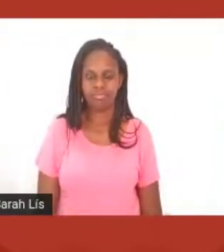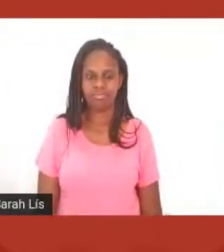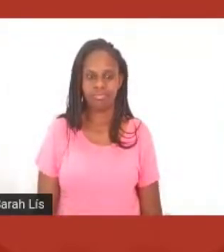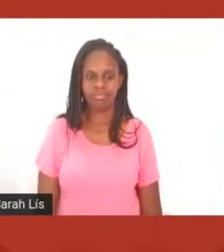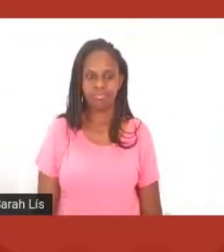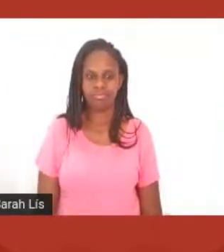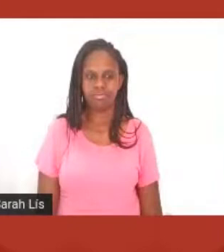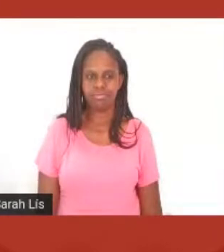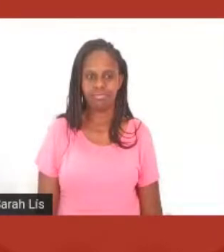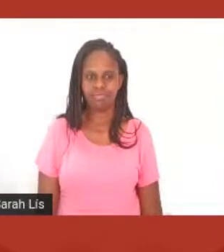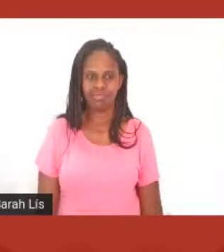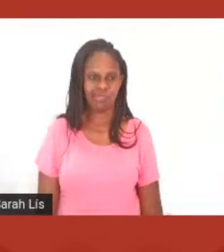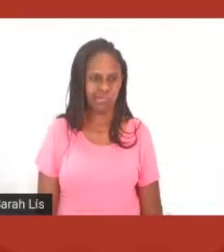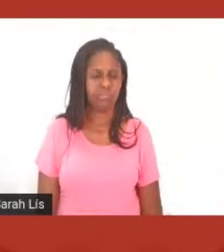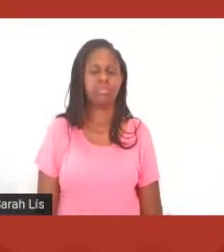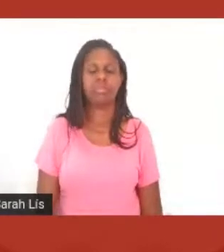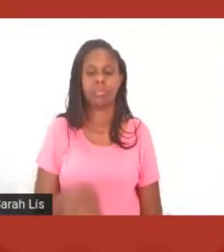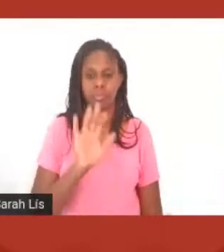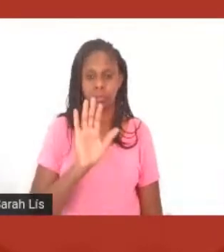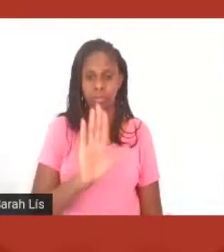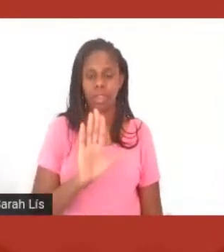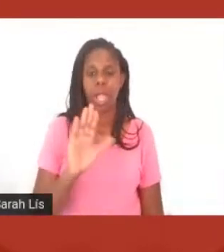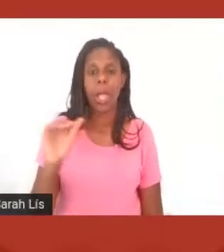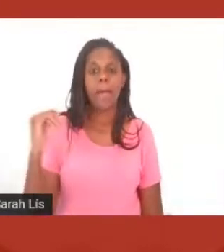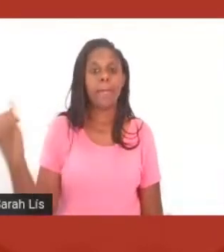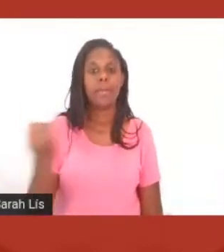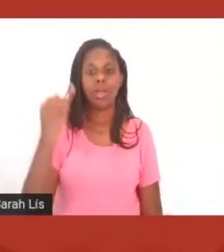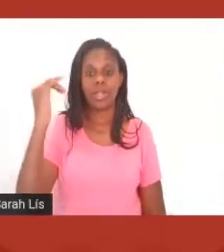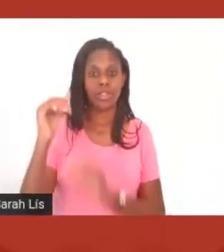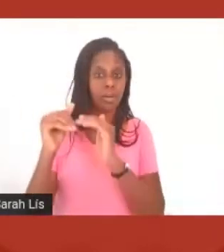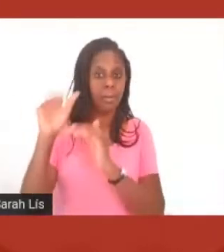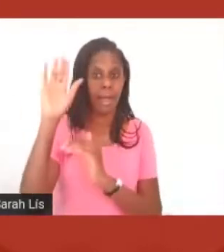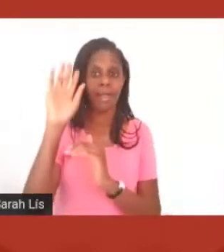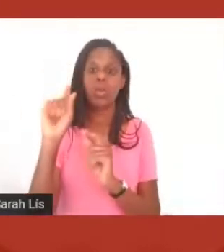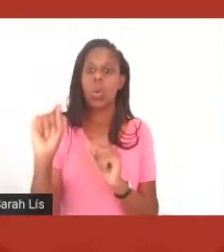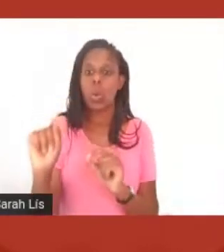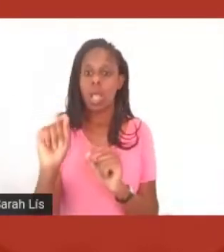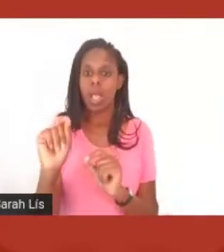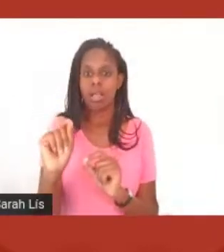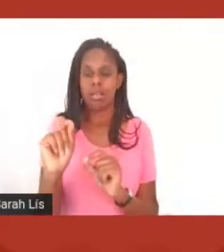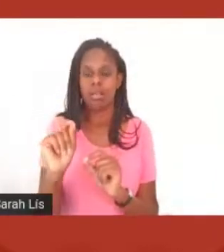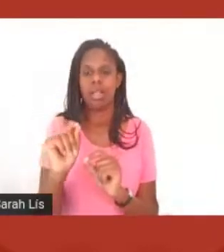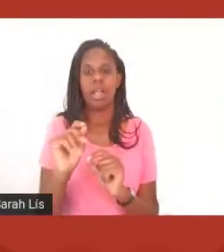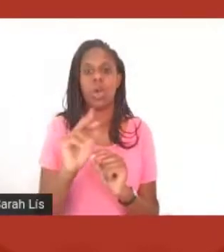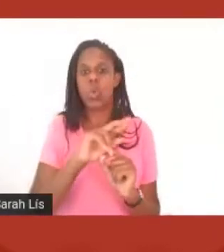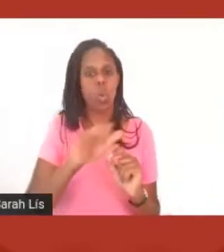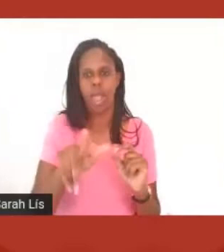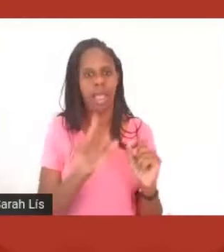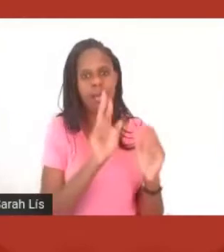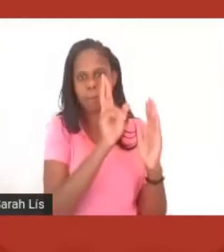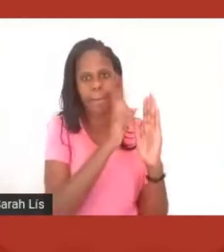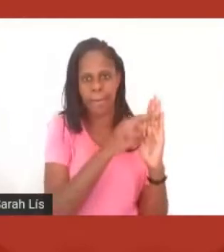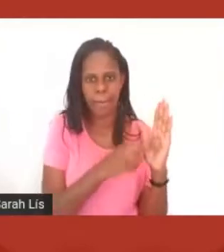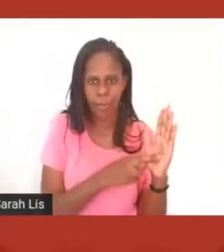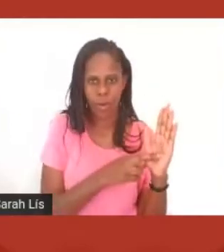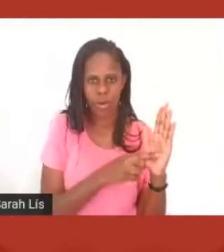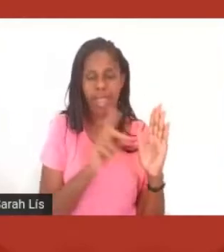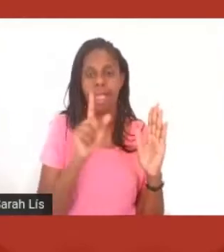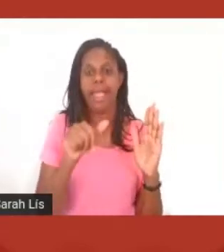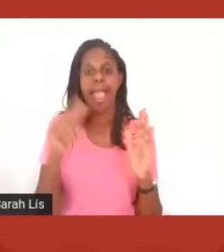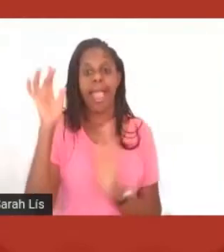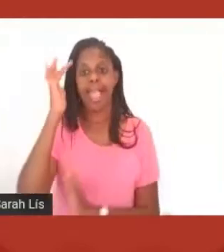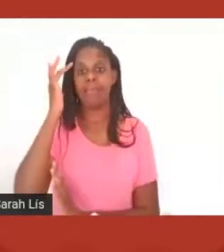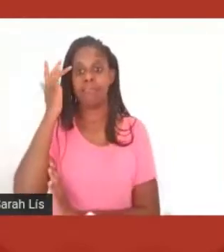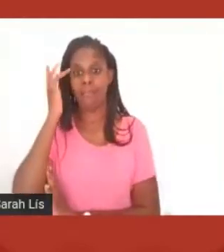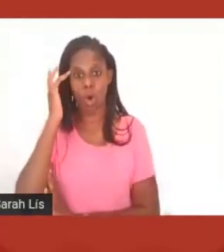Olha, o mais importante hoje não são as respostas, são as hipóteses que nós temos que levantar para